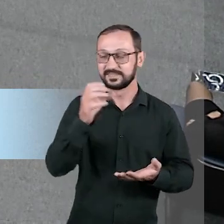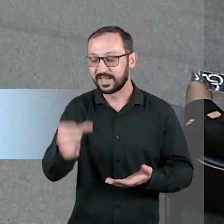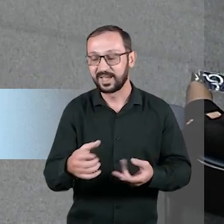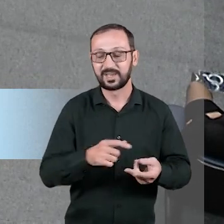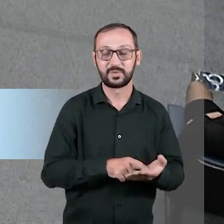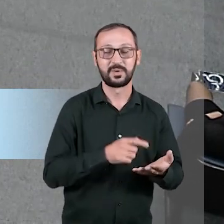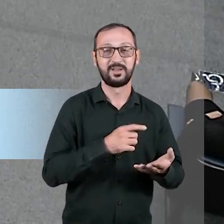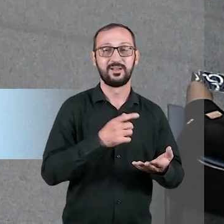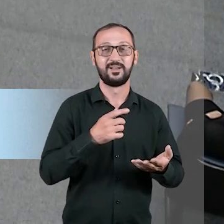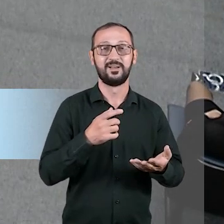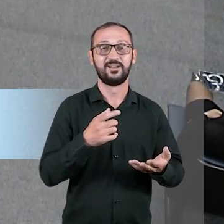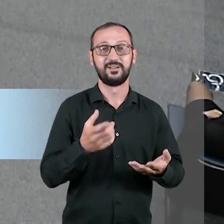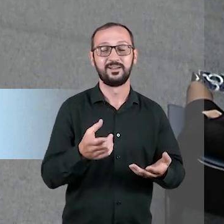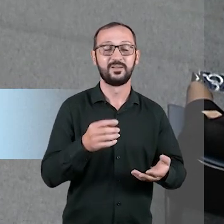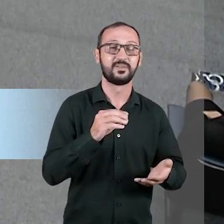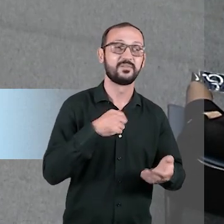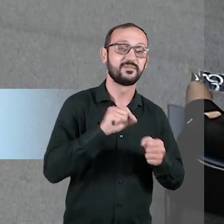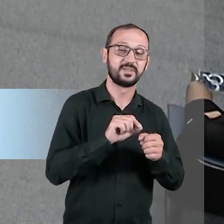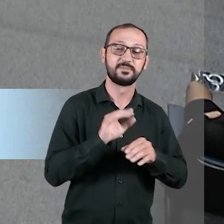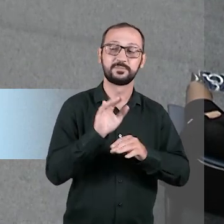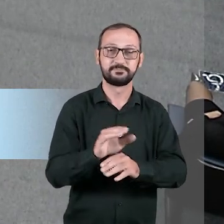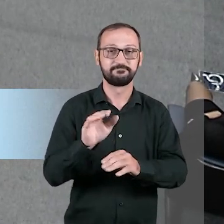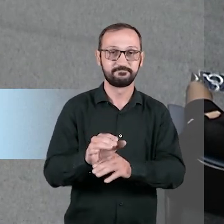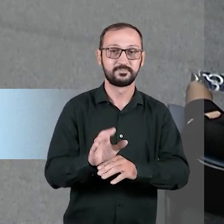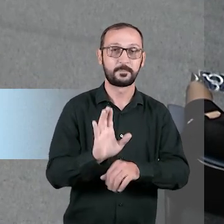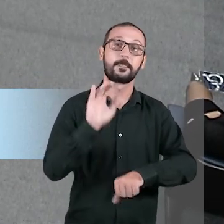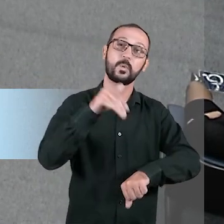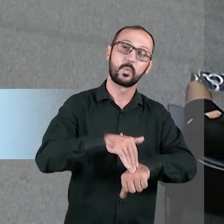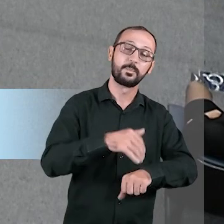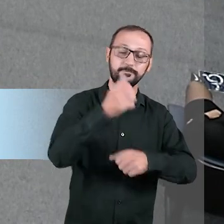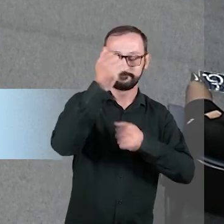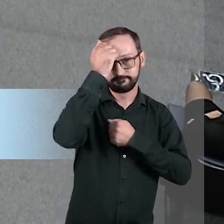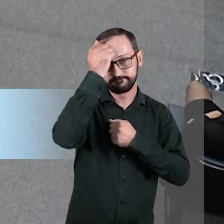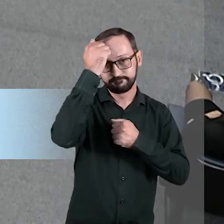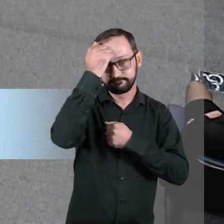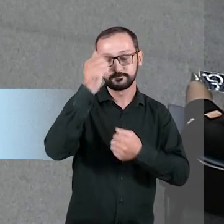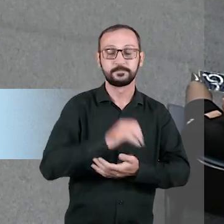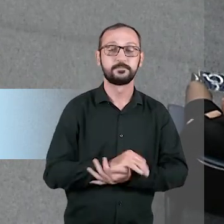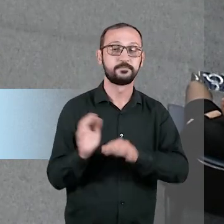ele. Sabe? Então, Sim, a culpa, sim, né? é a culpa. A culpa e o arrependimento.